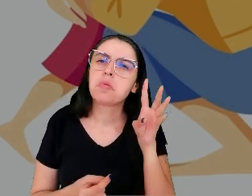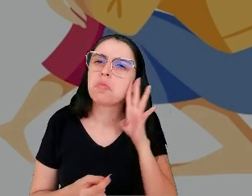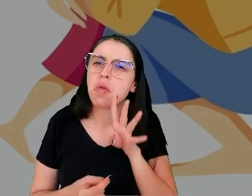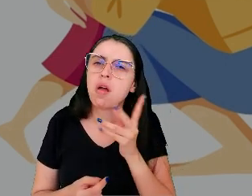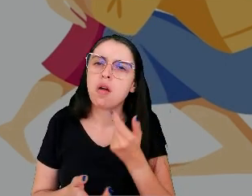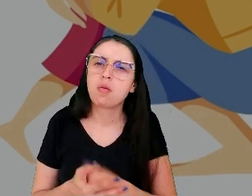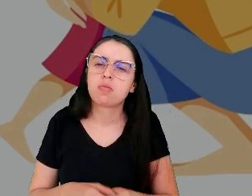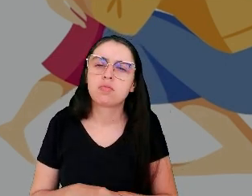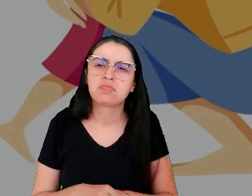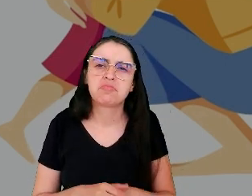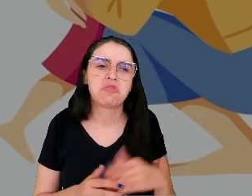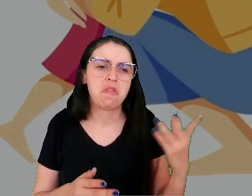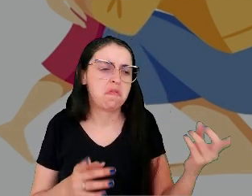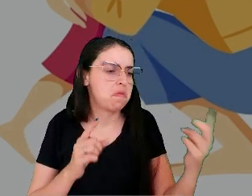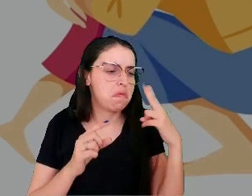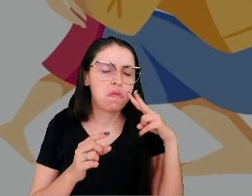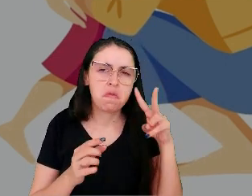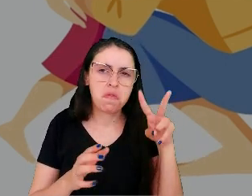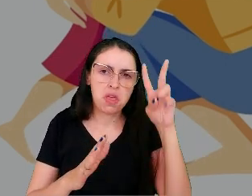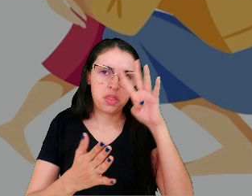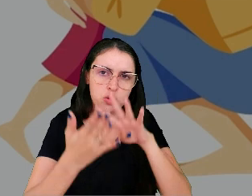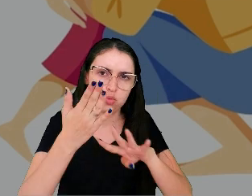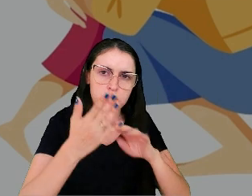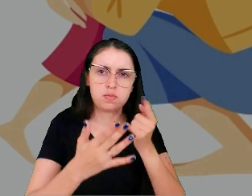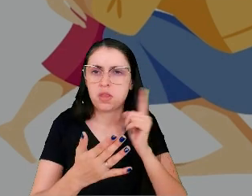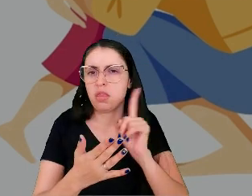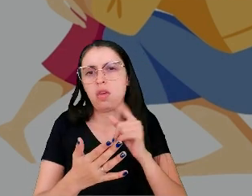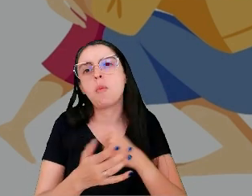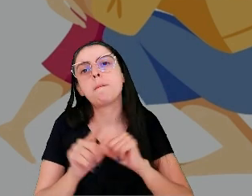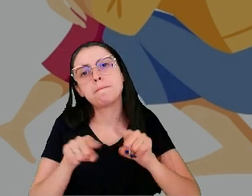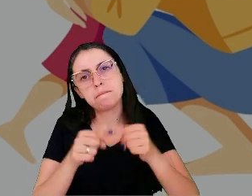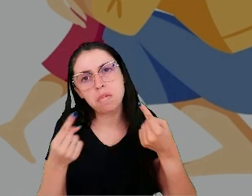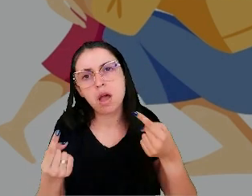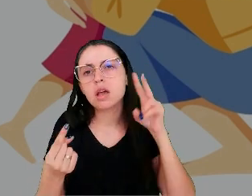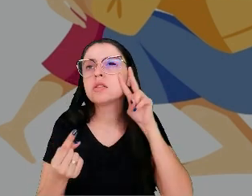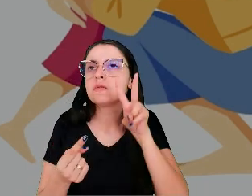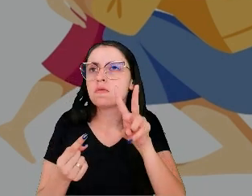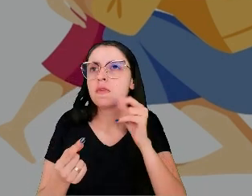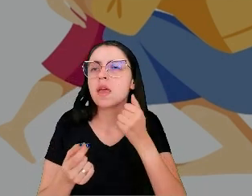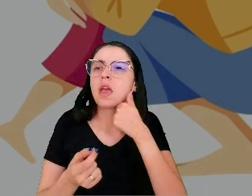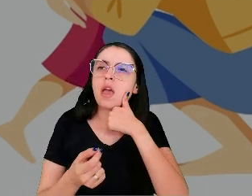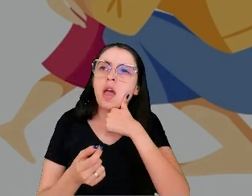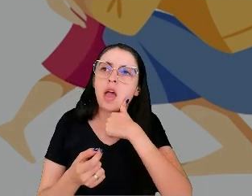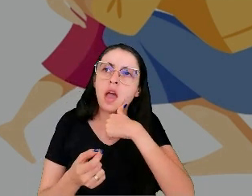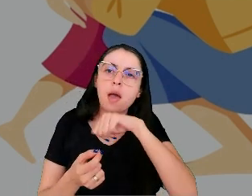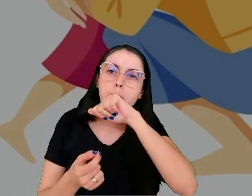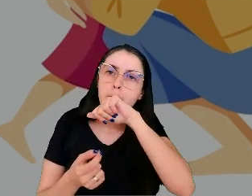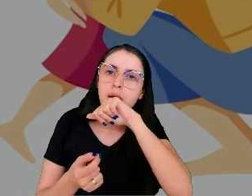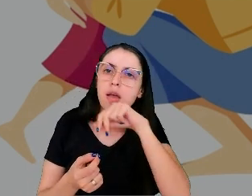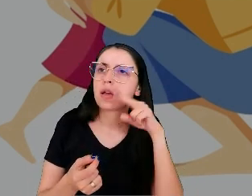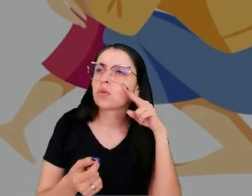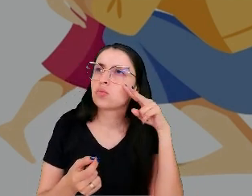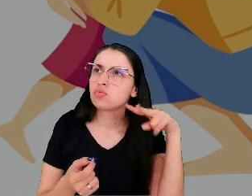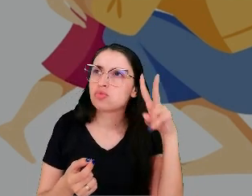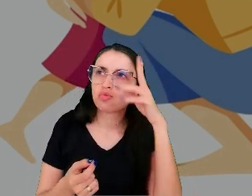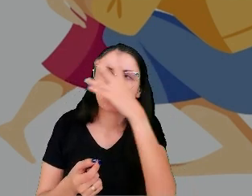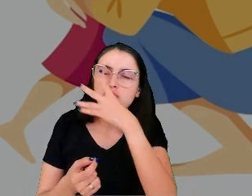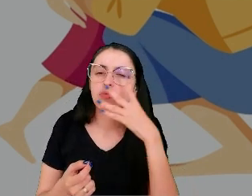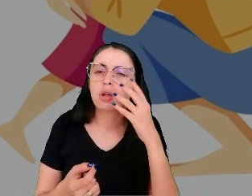não consegue nem se reconhecer no espelho, mas ele reconhece a mãe pelos olhos e pelo cheiro. É muito